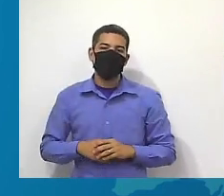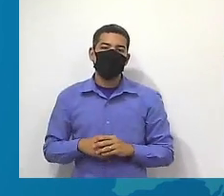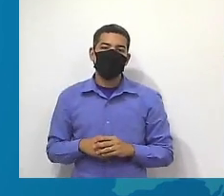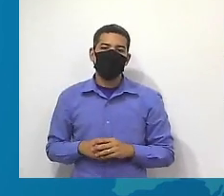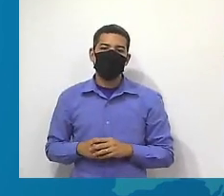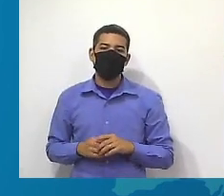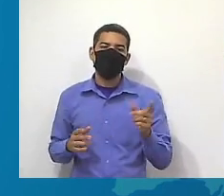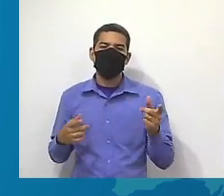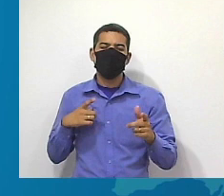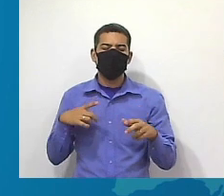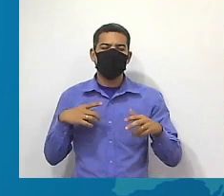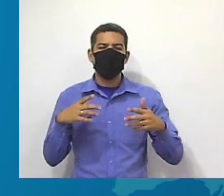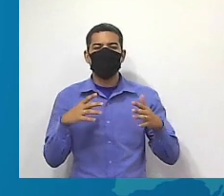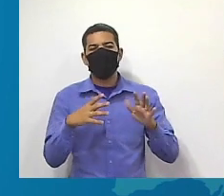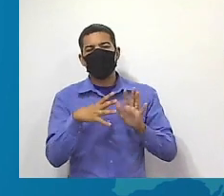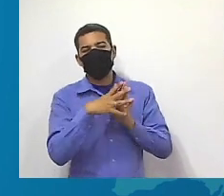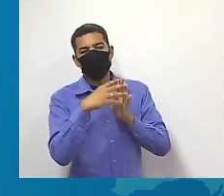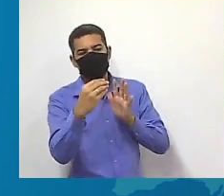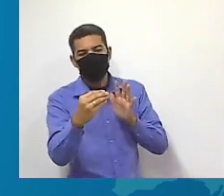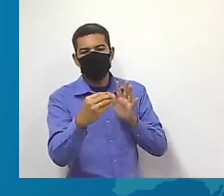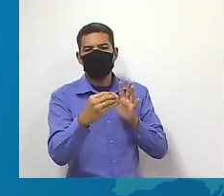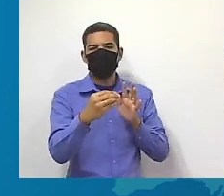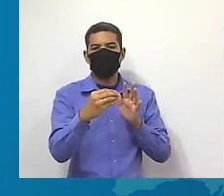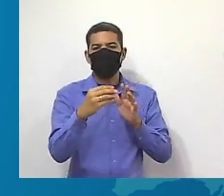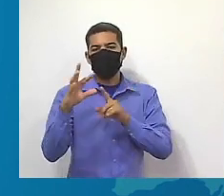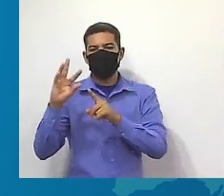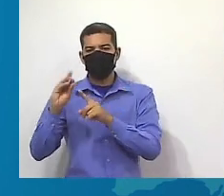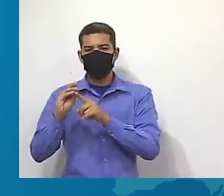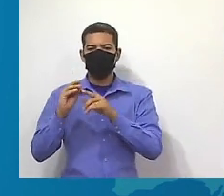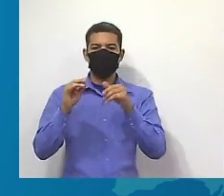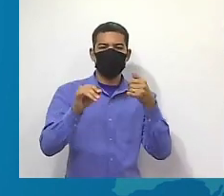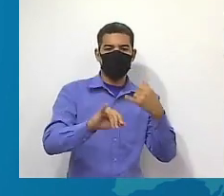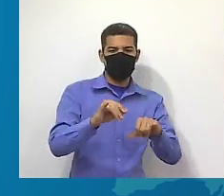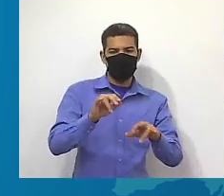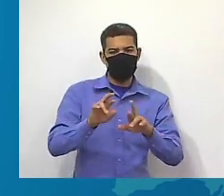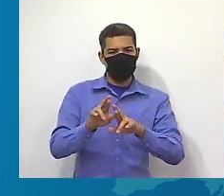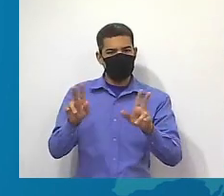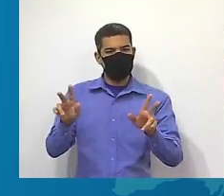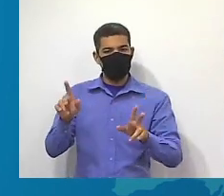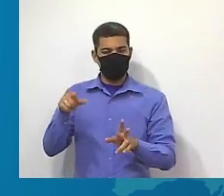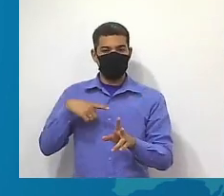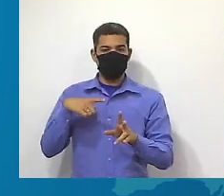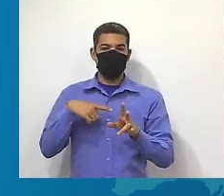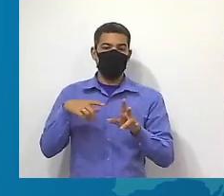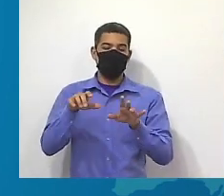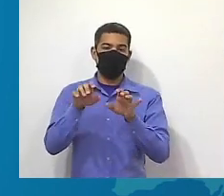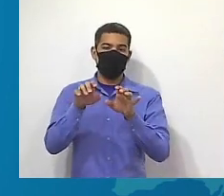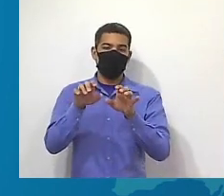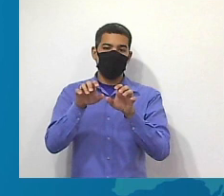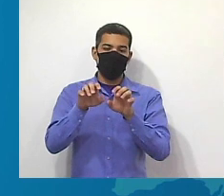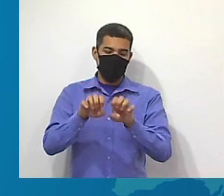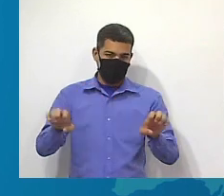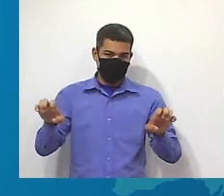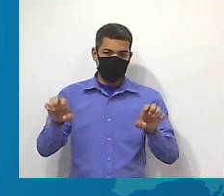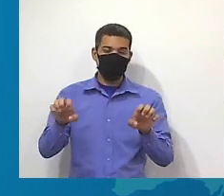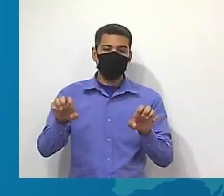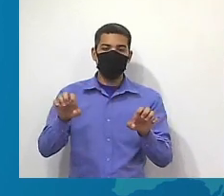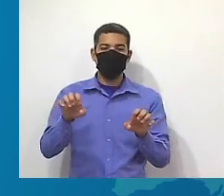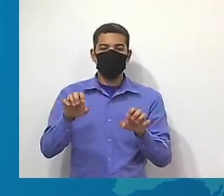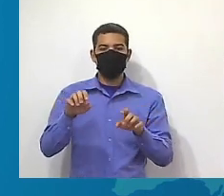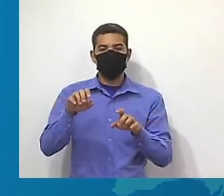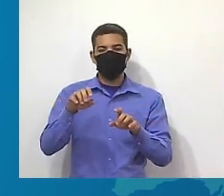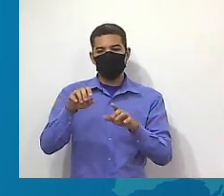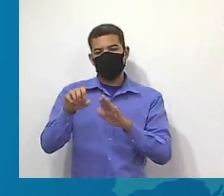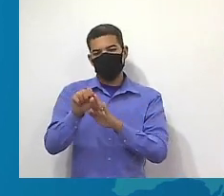do referencial diferente na química e na física é o que faz com que essa equação tenha sinais diferentes em